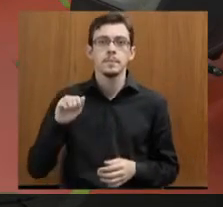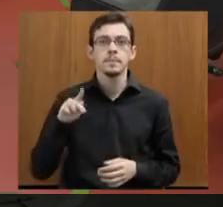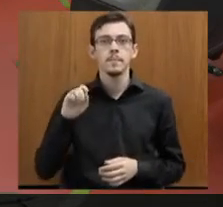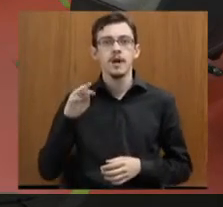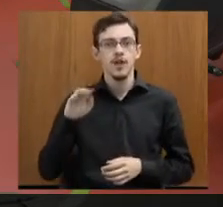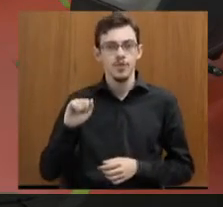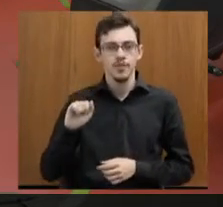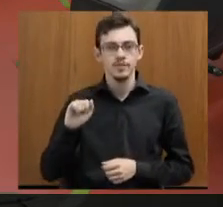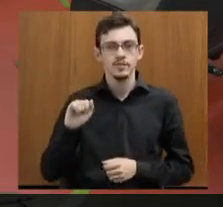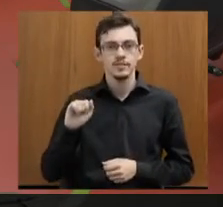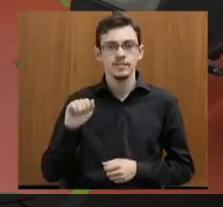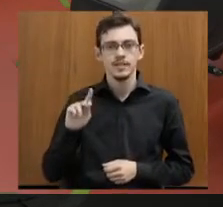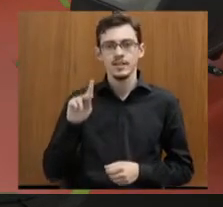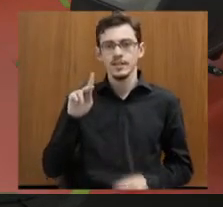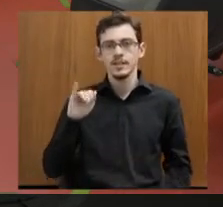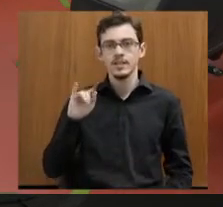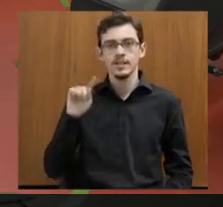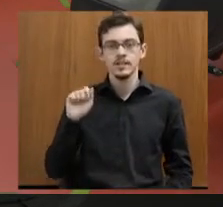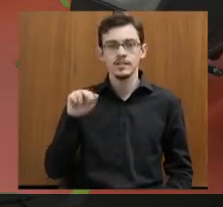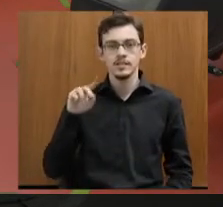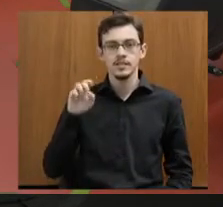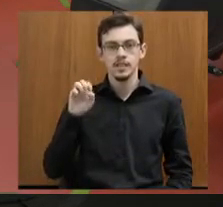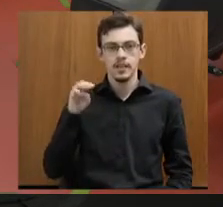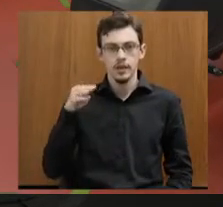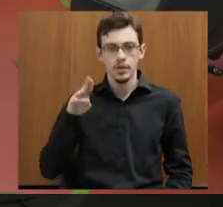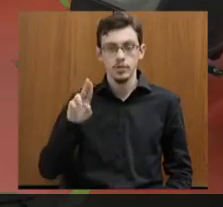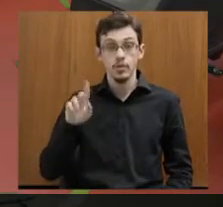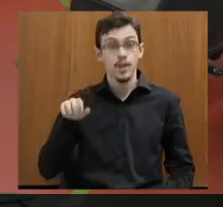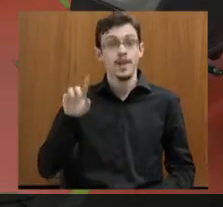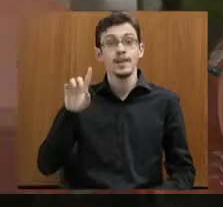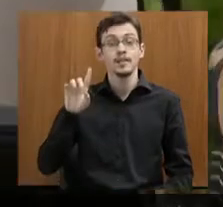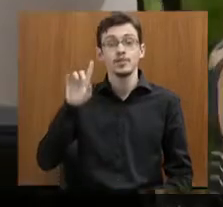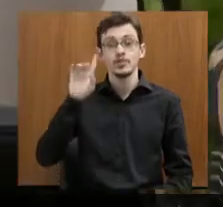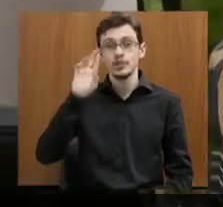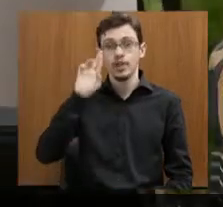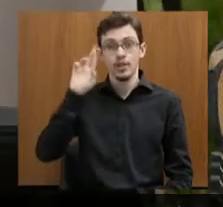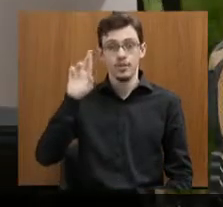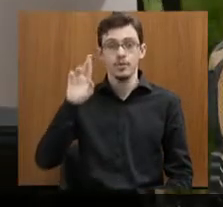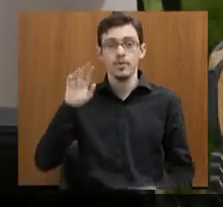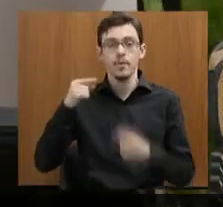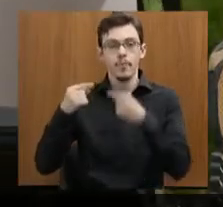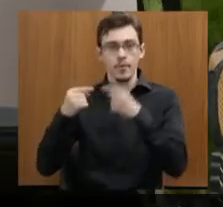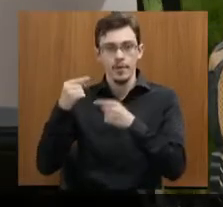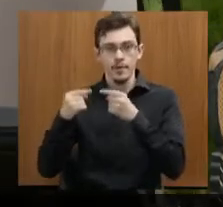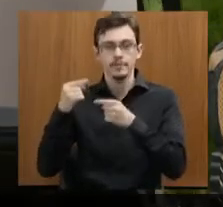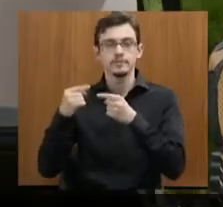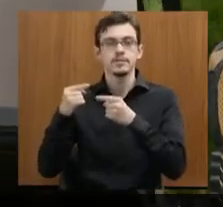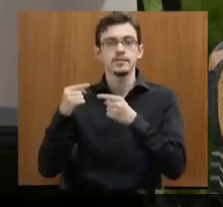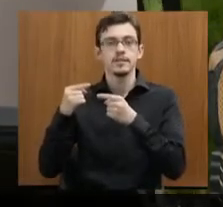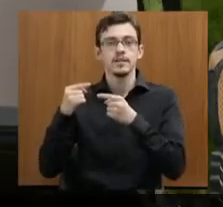kizandembu diretora de políticas de reparação e promoção de igualdade racial